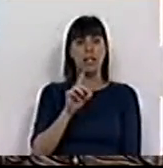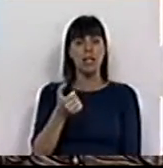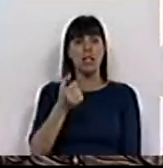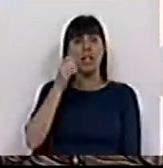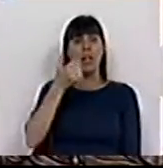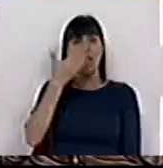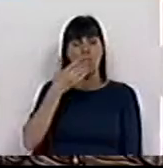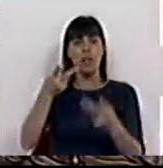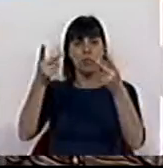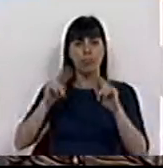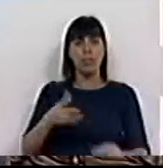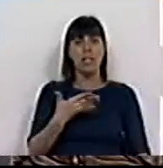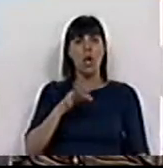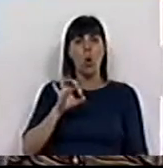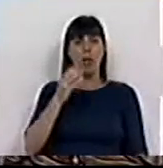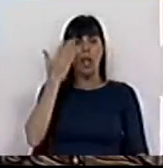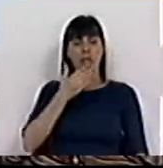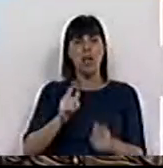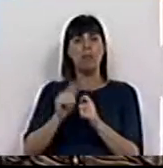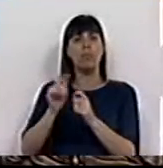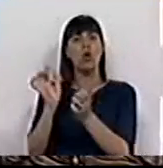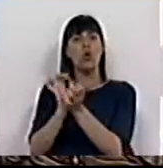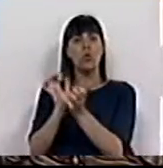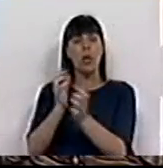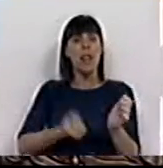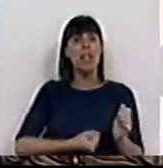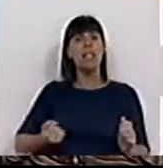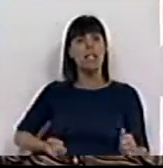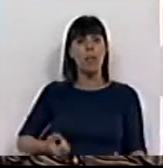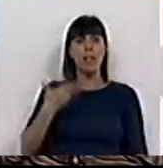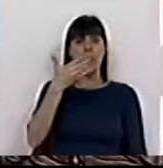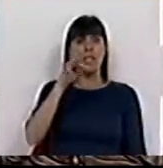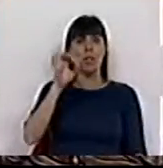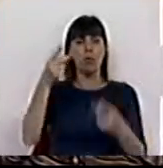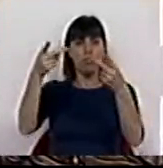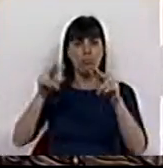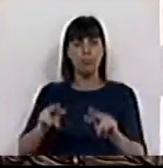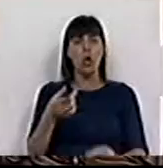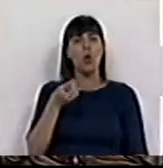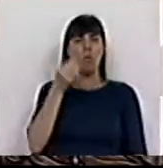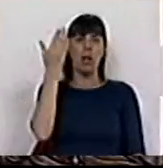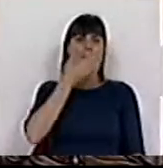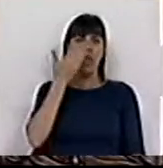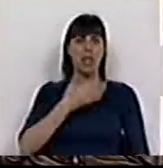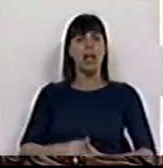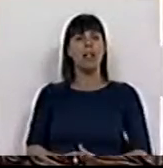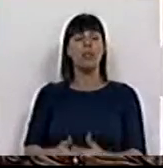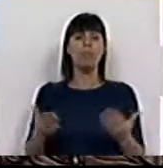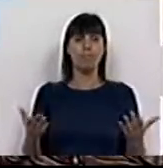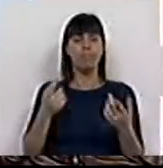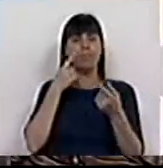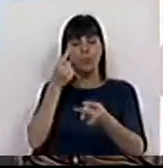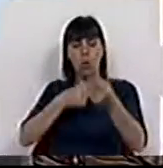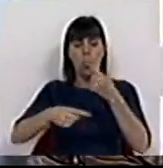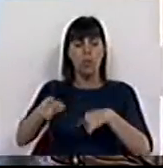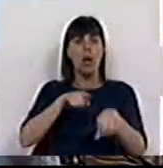365 dias para 180 e ao subsídio social de desemprego de 180 para 90 dias. Para